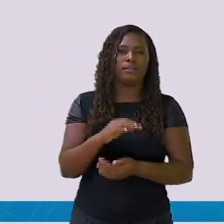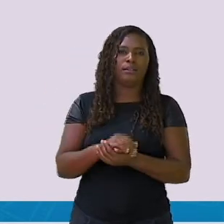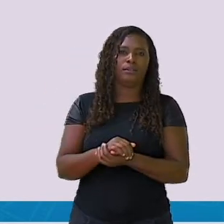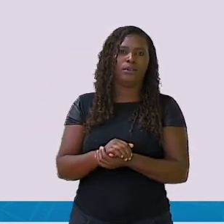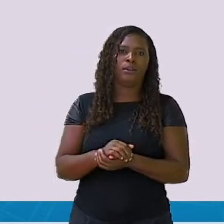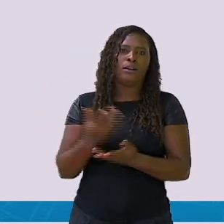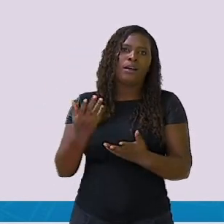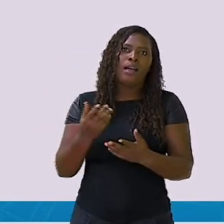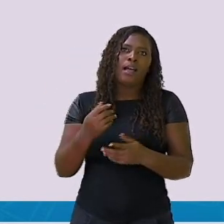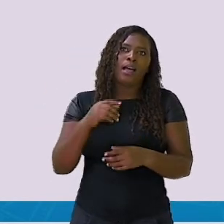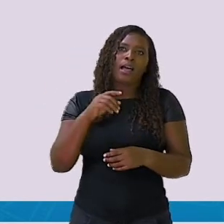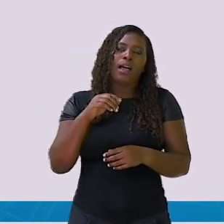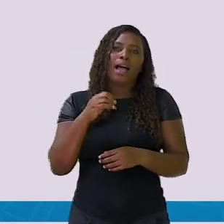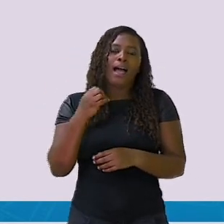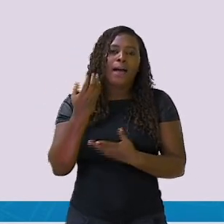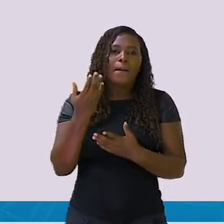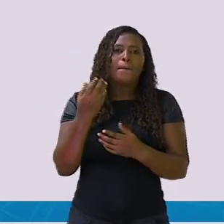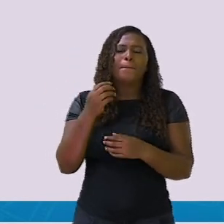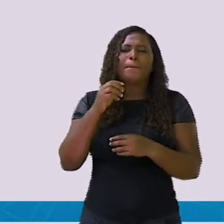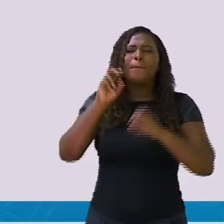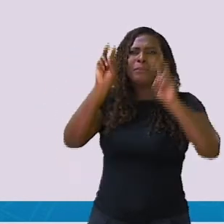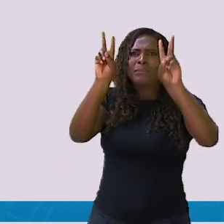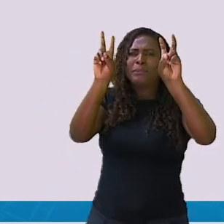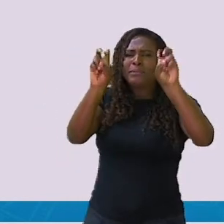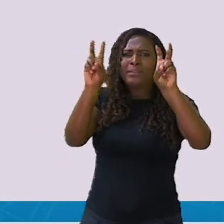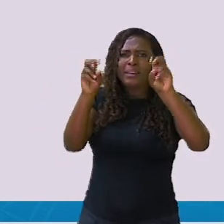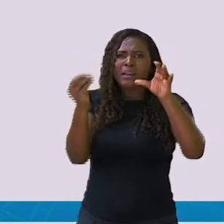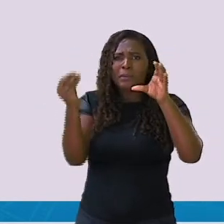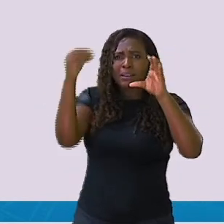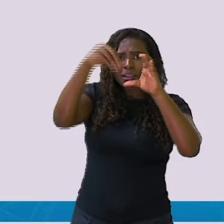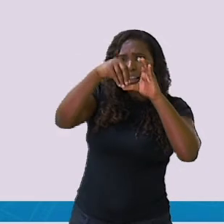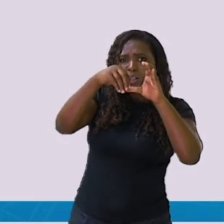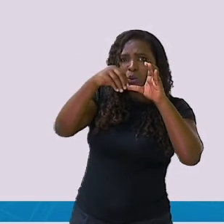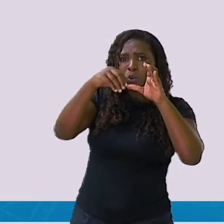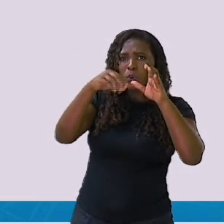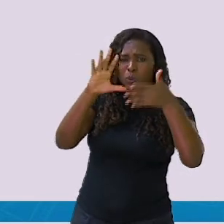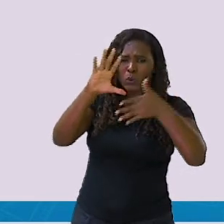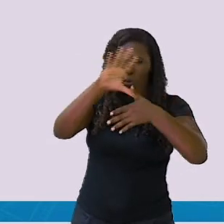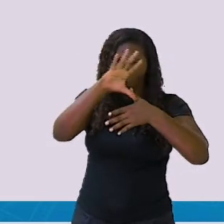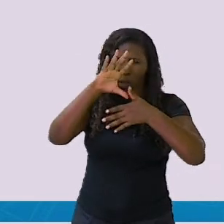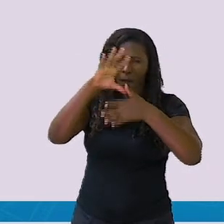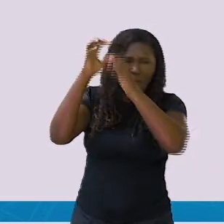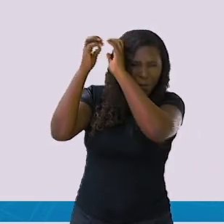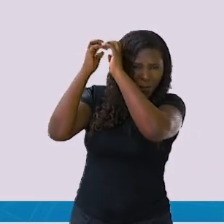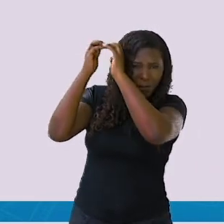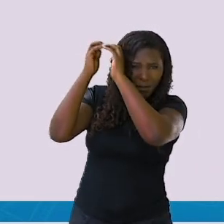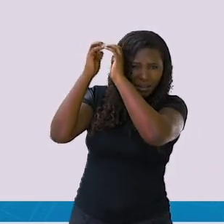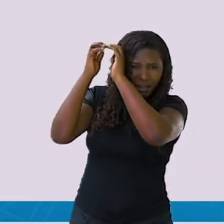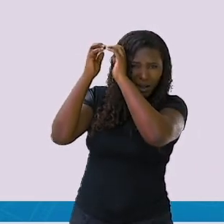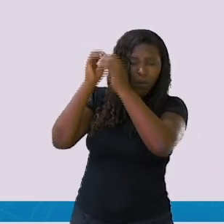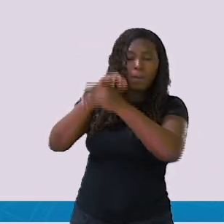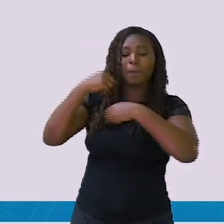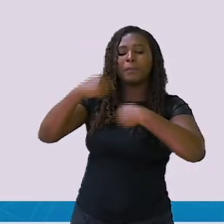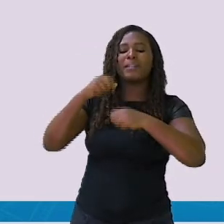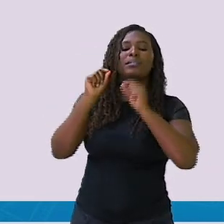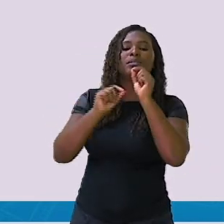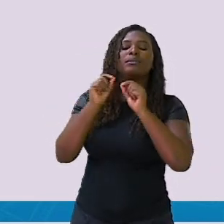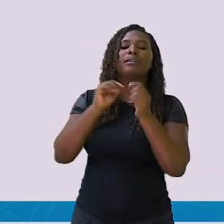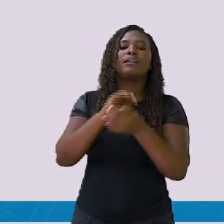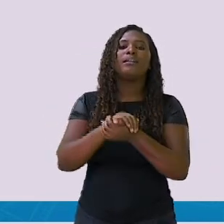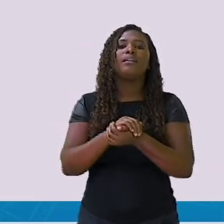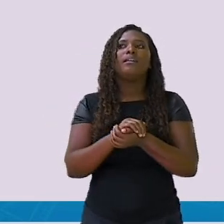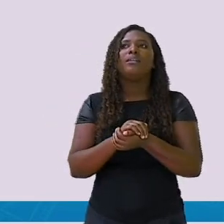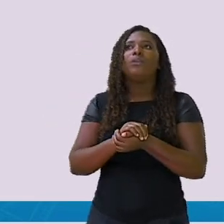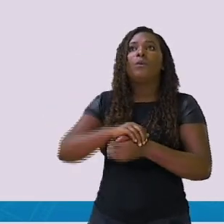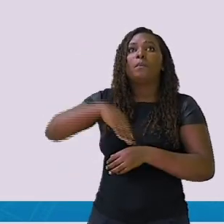o que realmente eu preciso saber sobre aquele conteúdo que o professor ensinou, ou que lá no meu trabalho, o meu chefe chegou e falou, eu